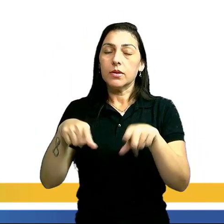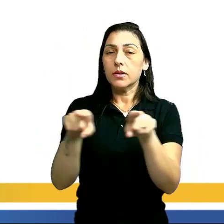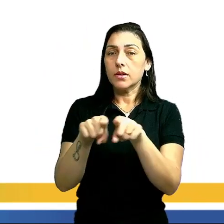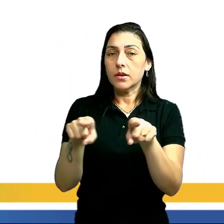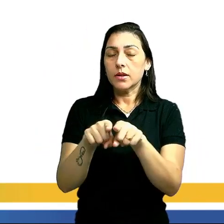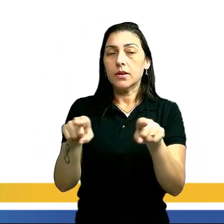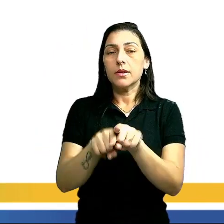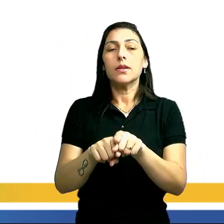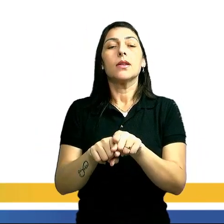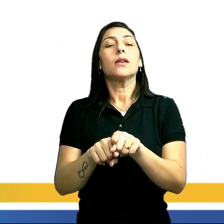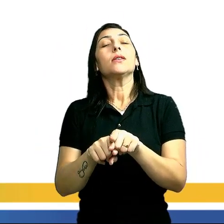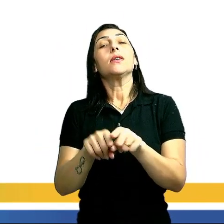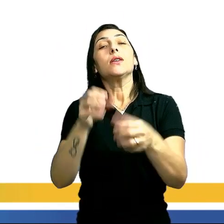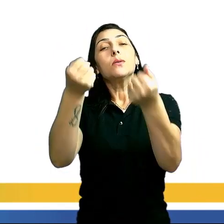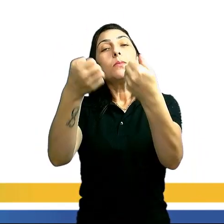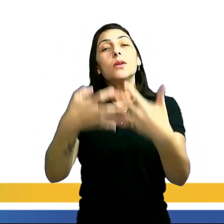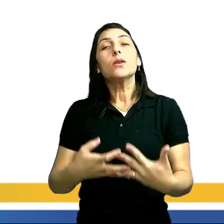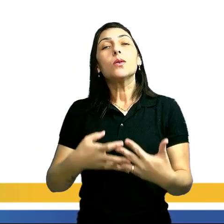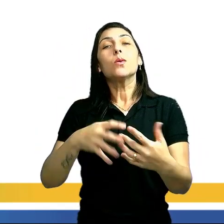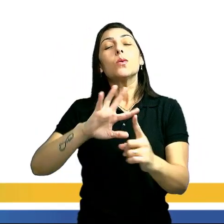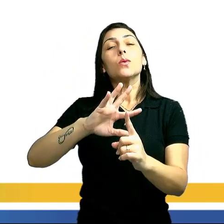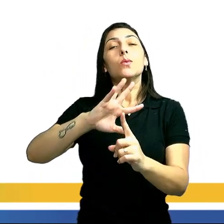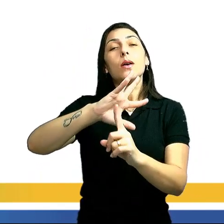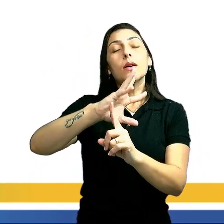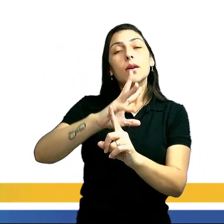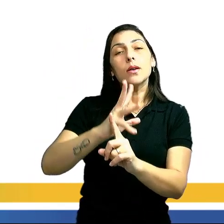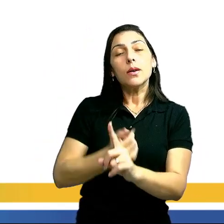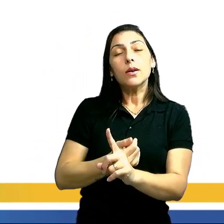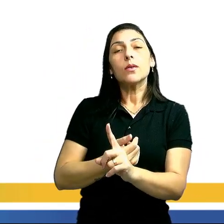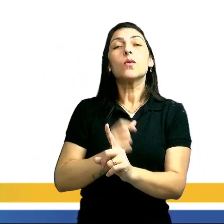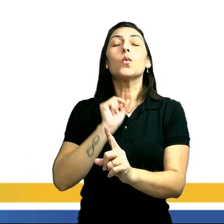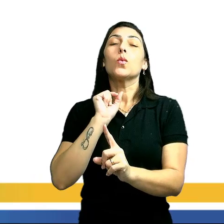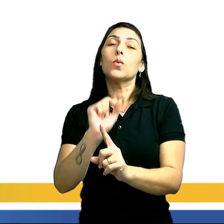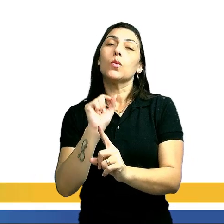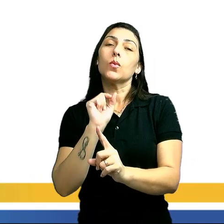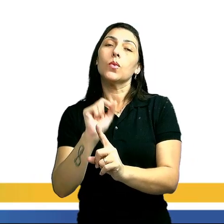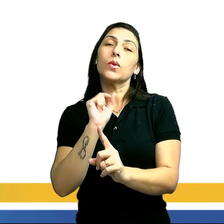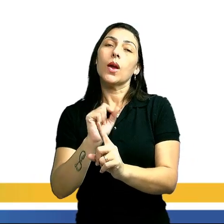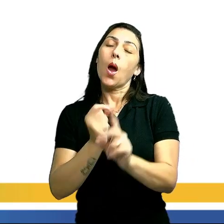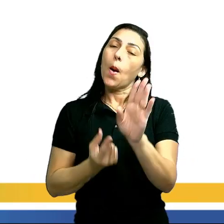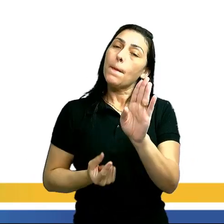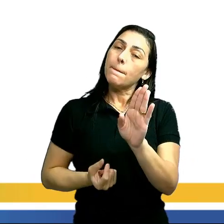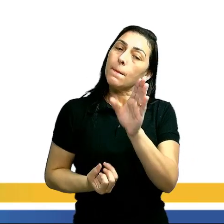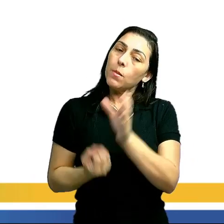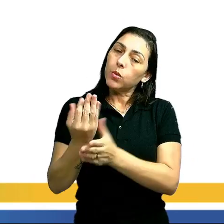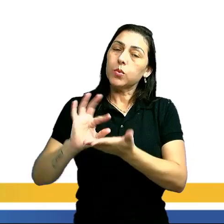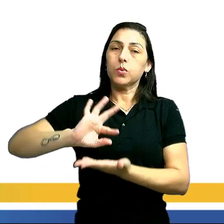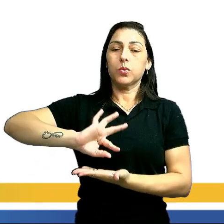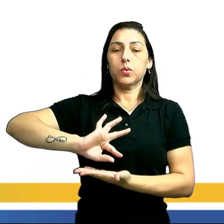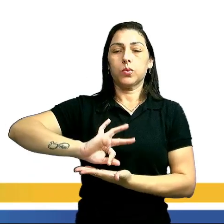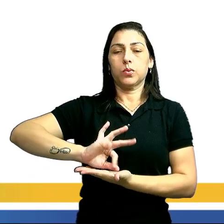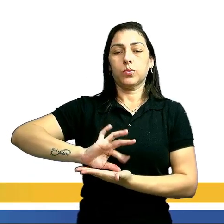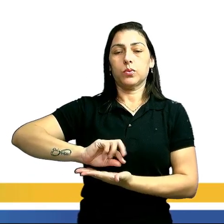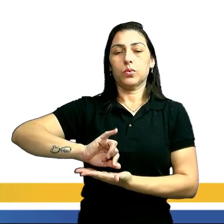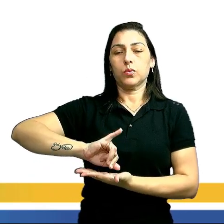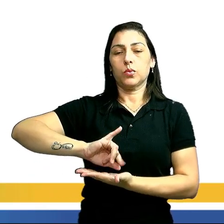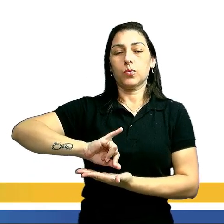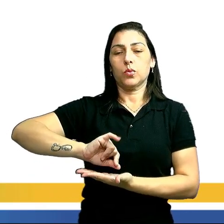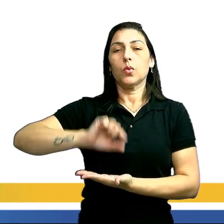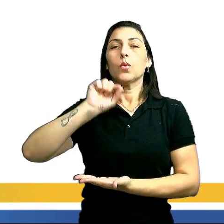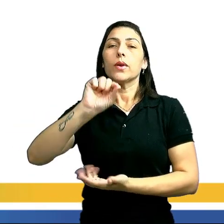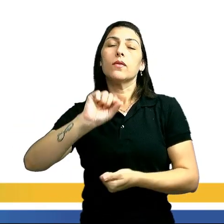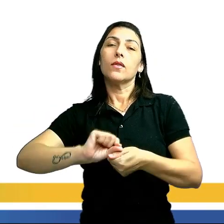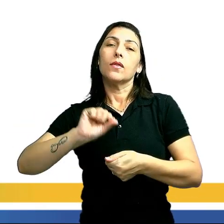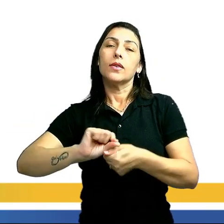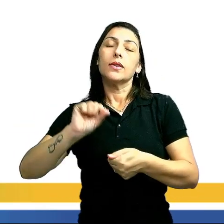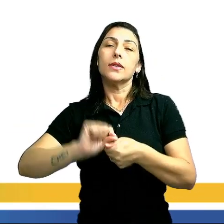lado, degradou a obra de arte. A arte passou a servir ao modo de produção capitalista. Então, o que ele vai